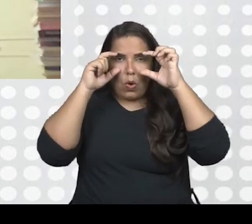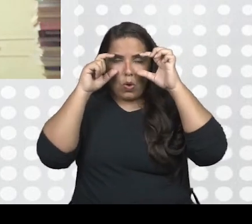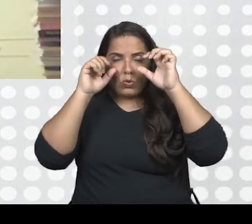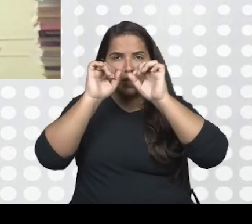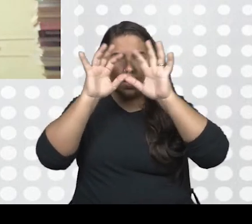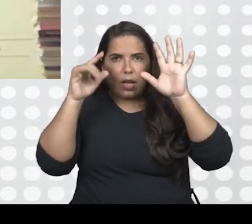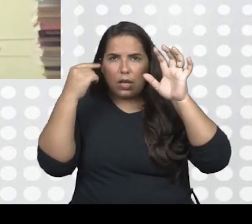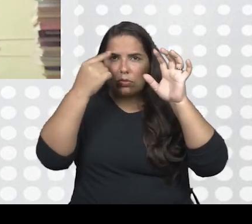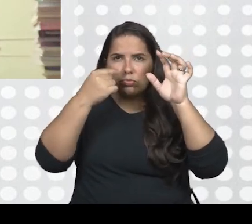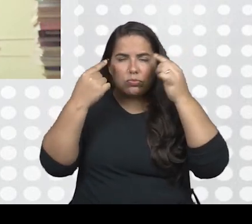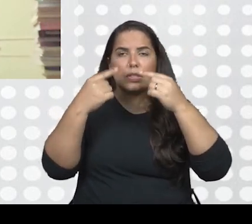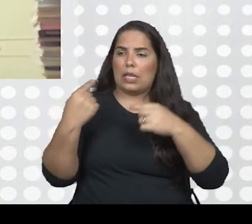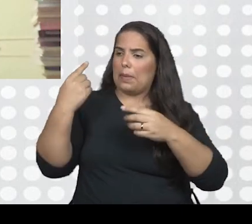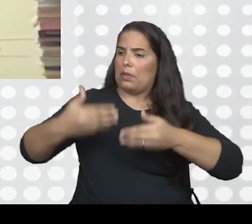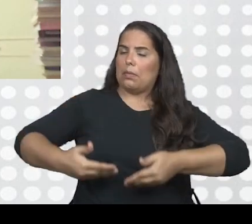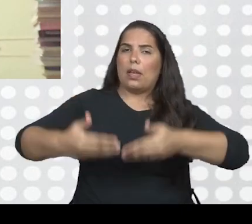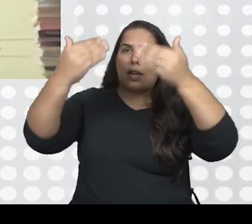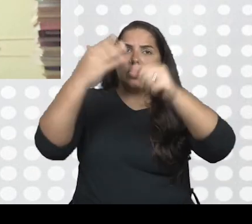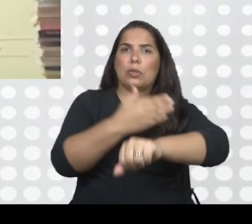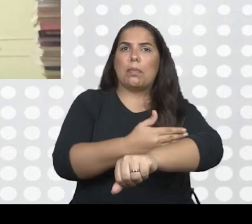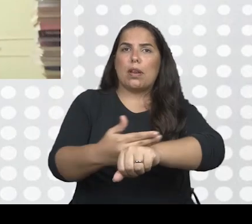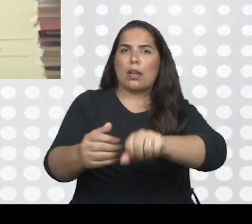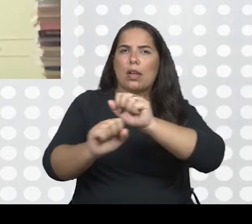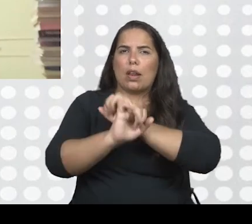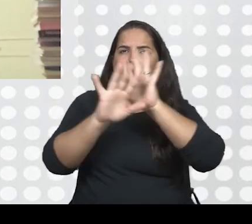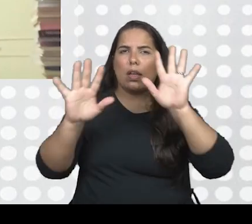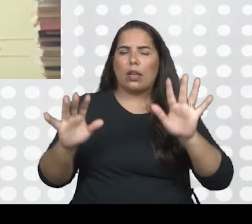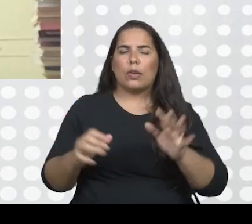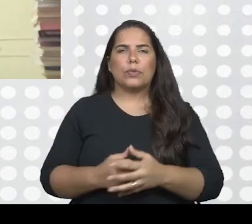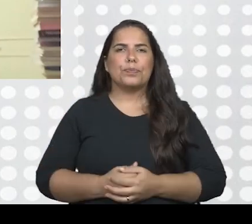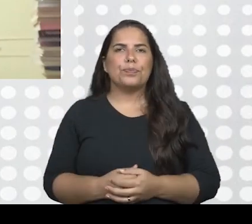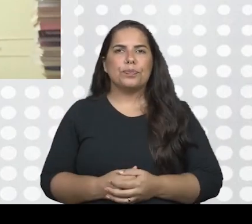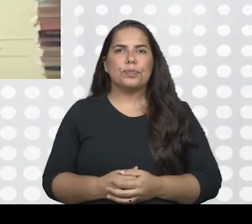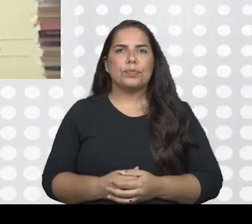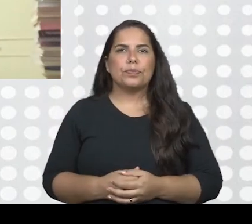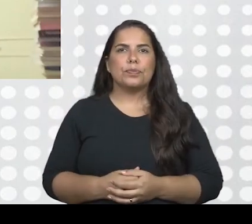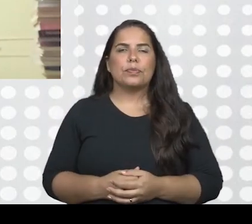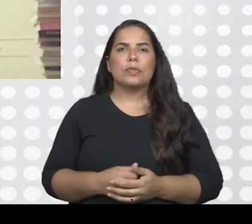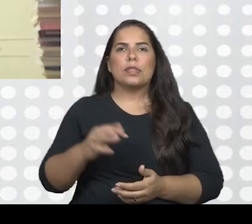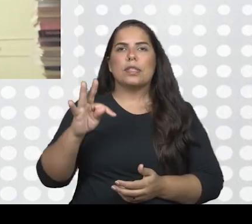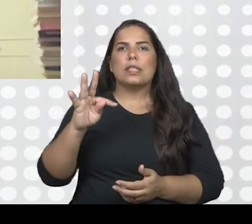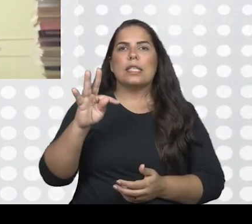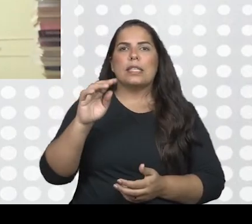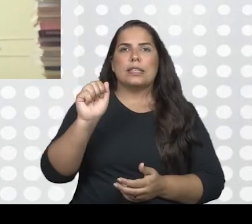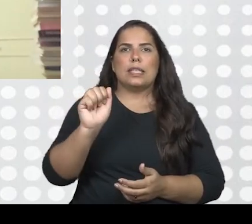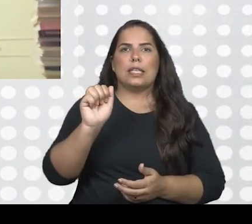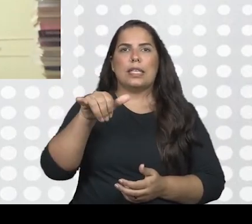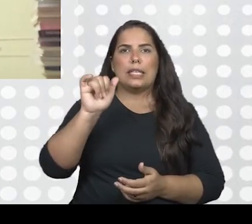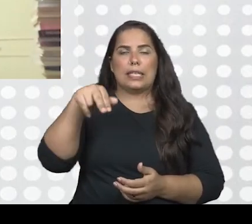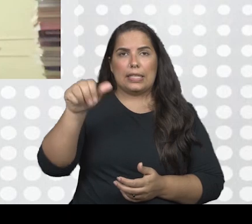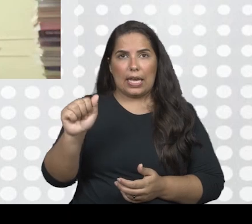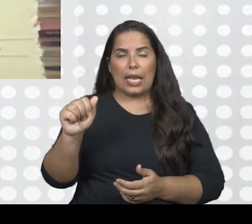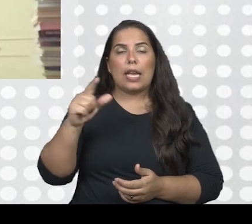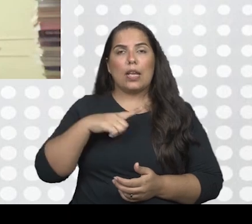de mim existe uma parede branca de armários na cor clara. Meu nome é Tainá Marracho, como a professora Gisele já